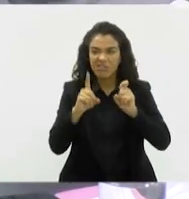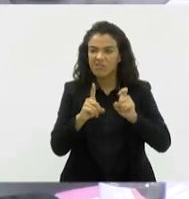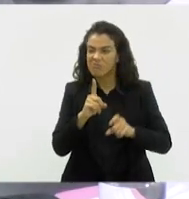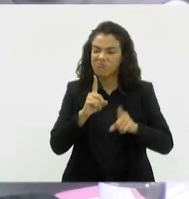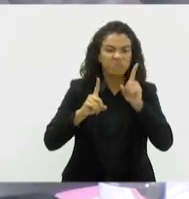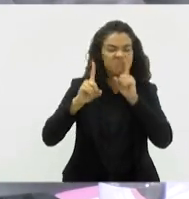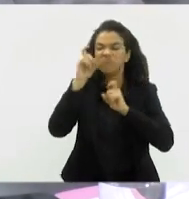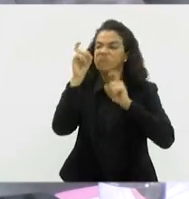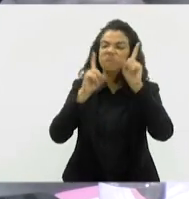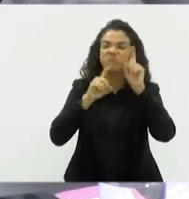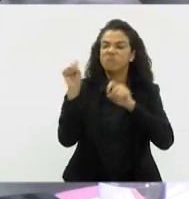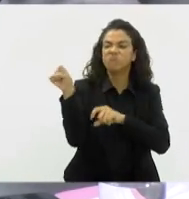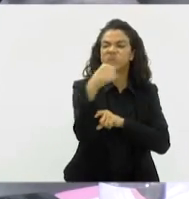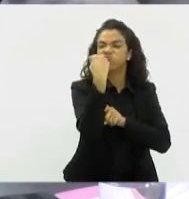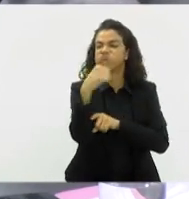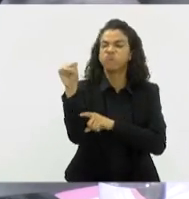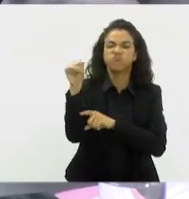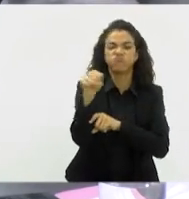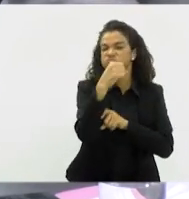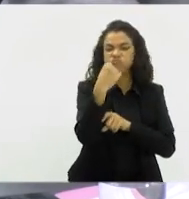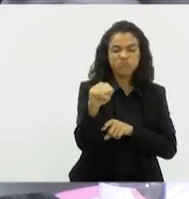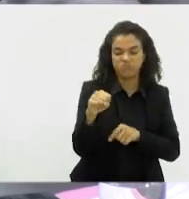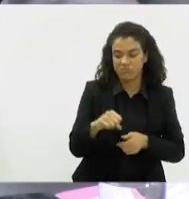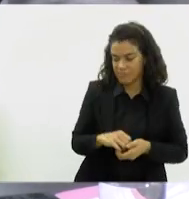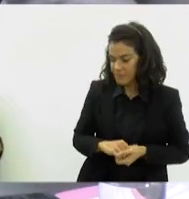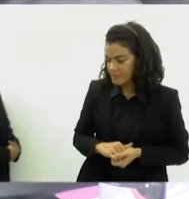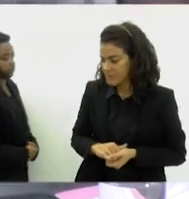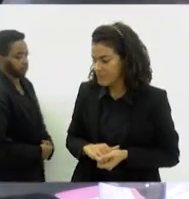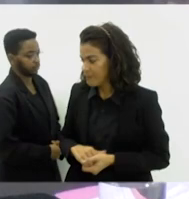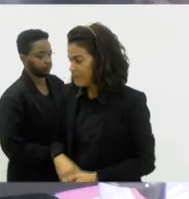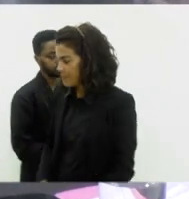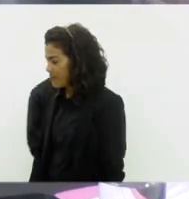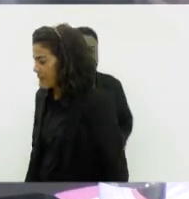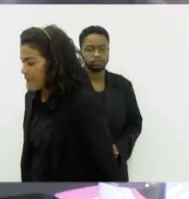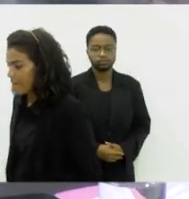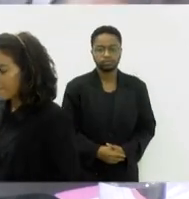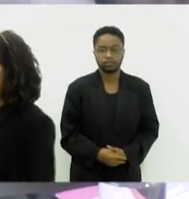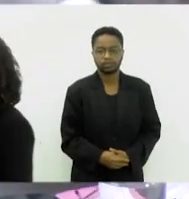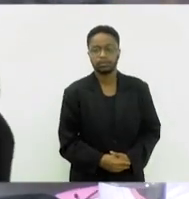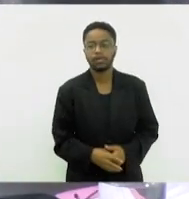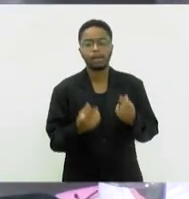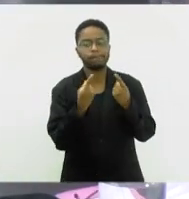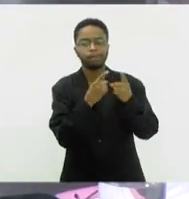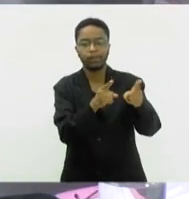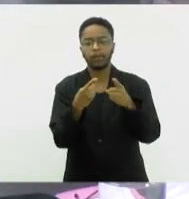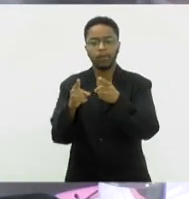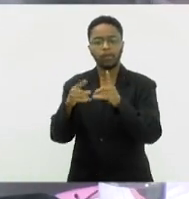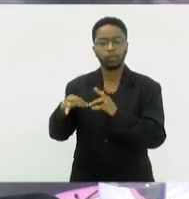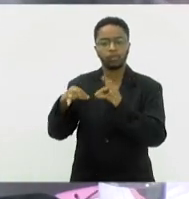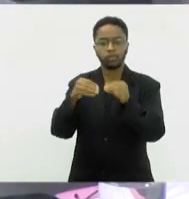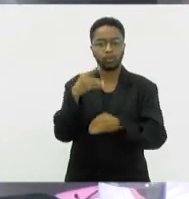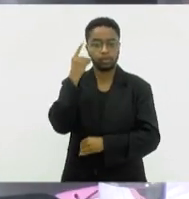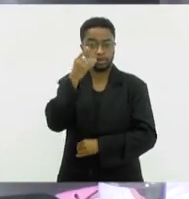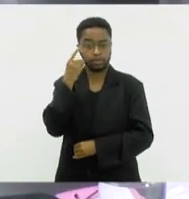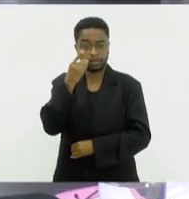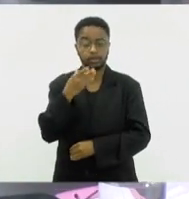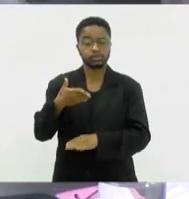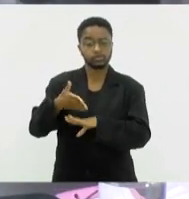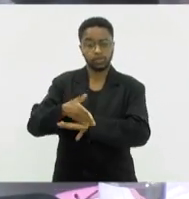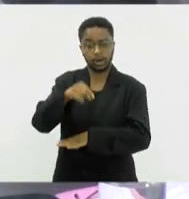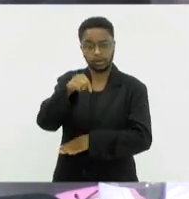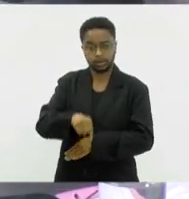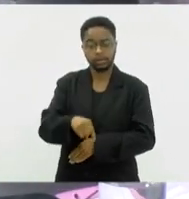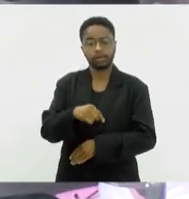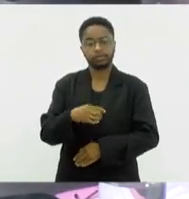cara negando, afronta de forma afrontosa aos deputados aqui que vieram presencialmente,